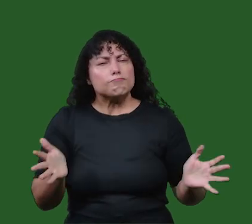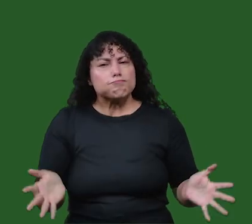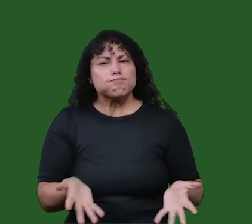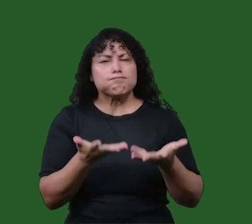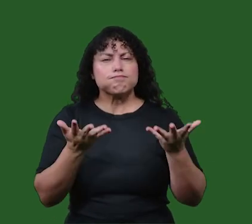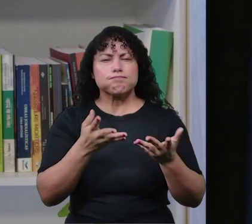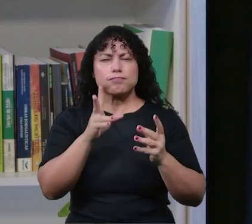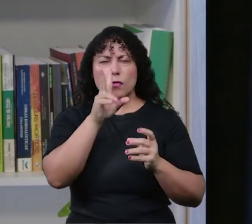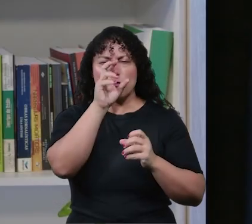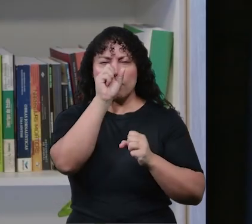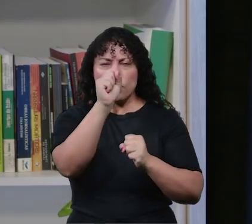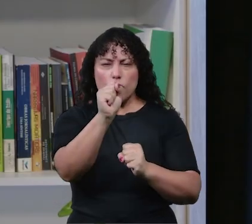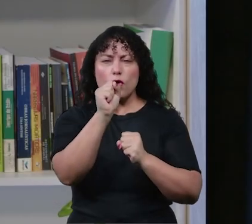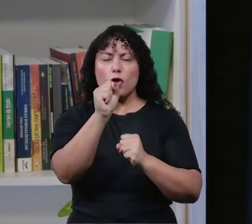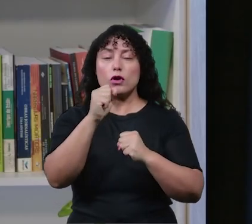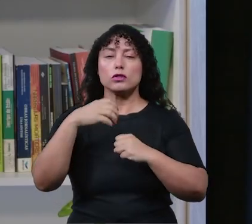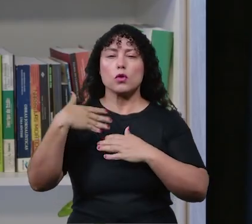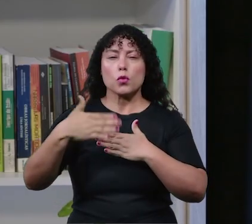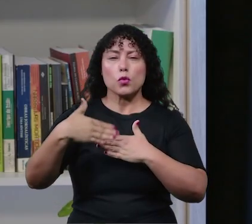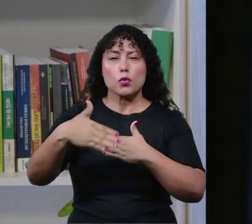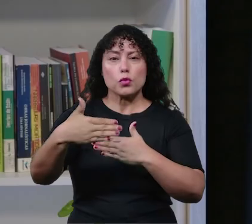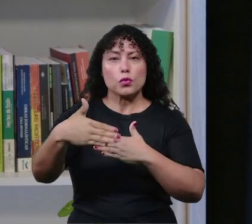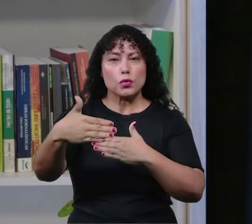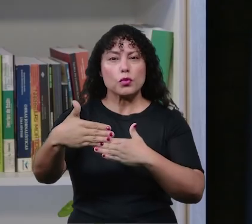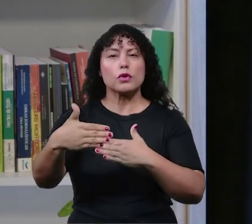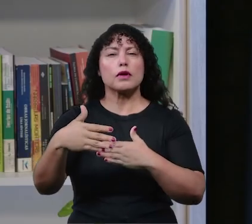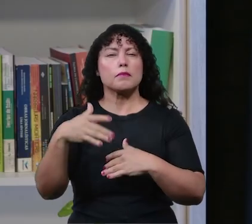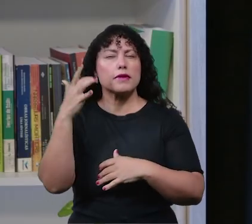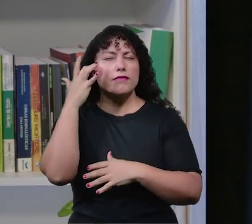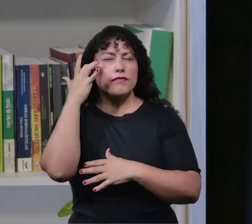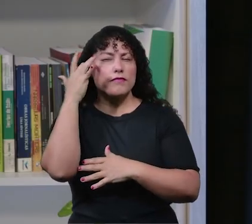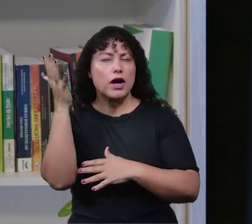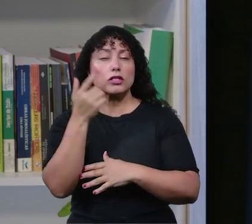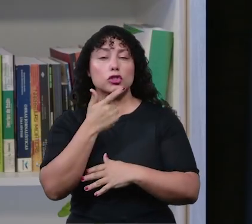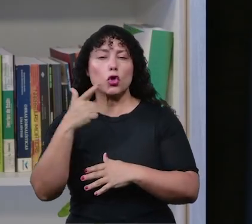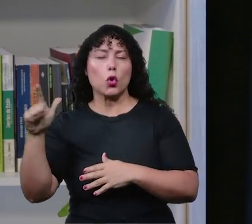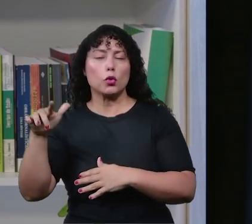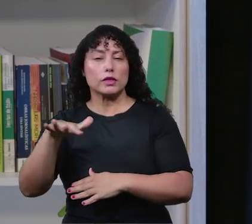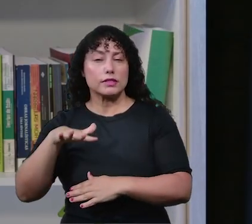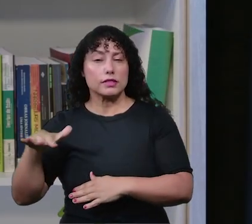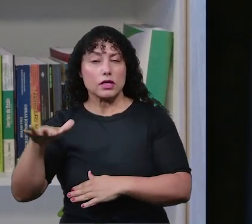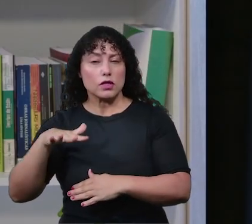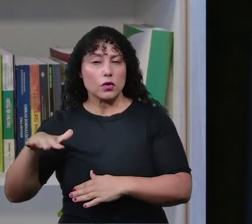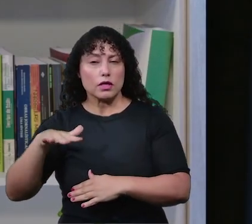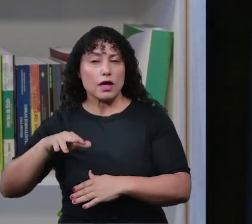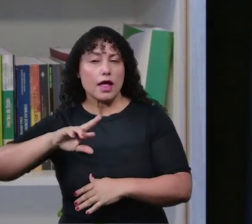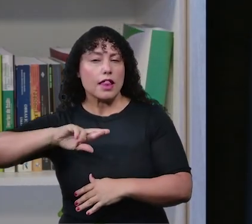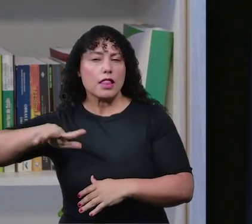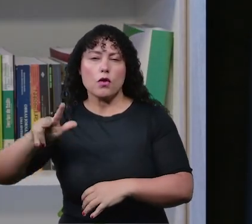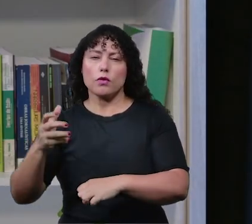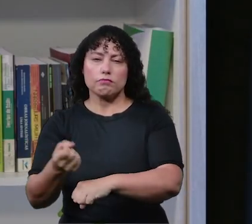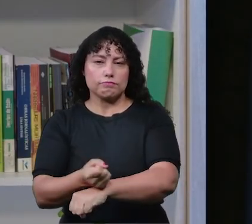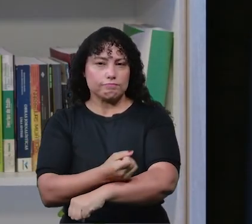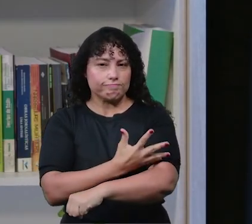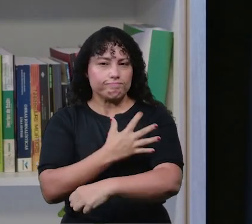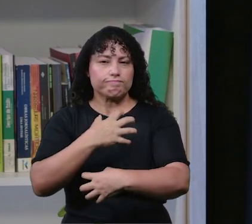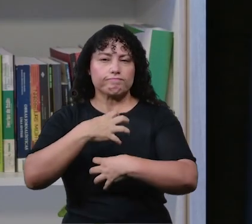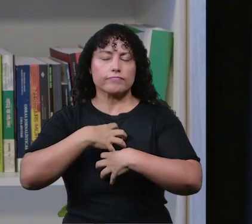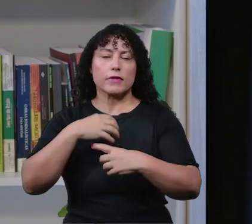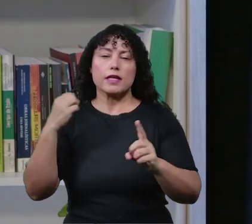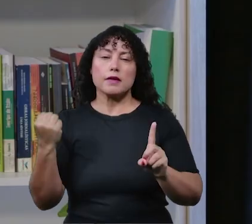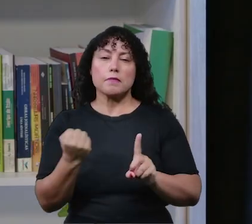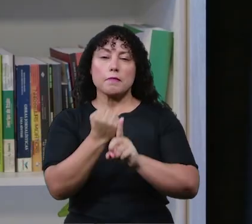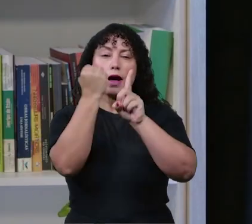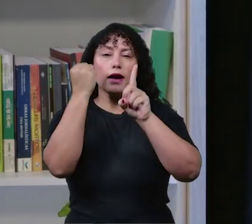ser potencializada a longo prazo de modo muito mais fácil do que em outras situações não emotivas